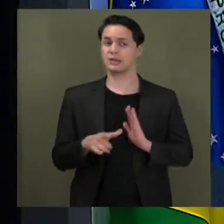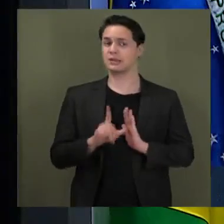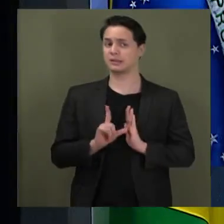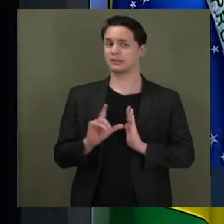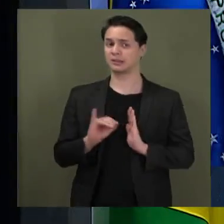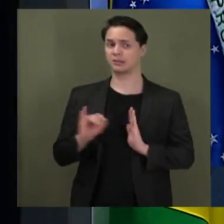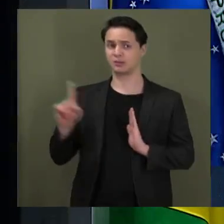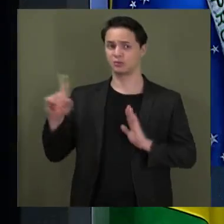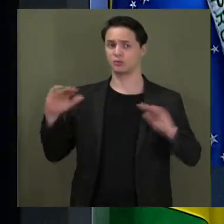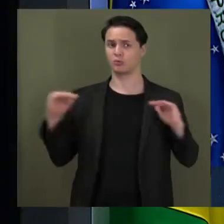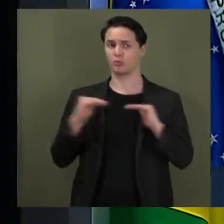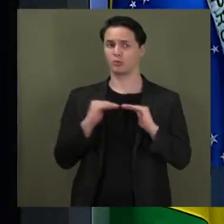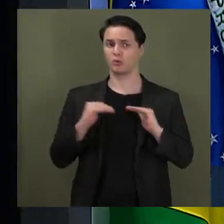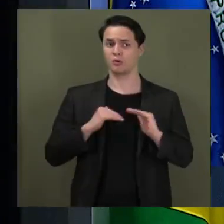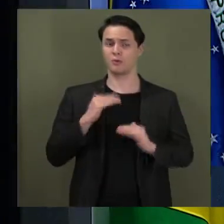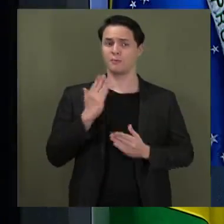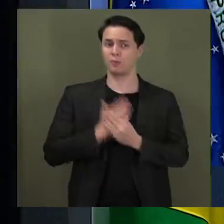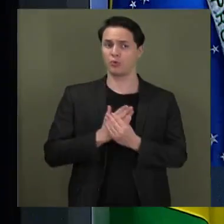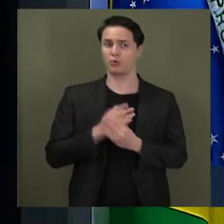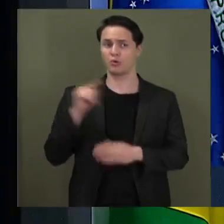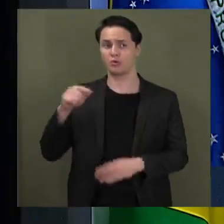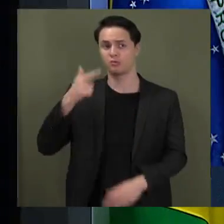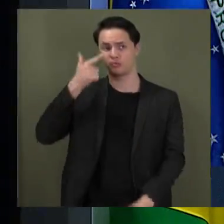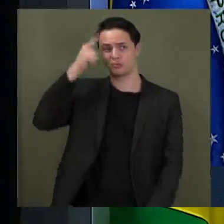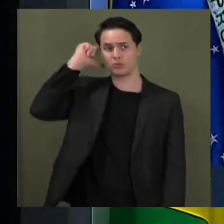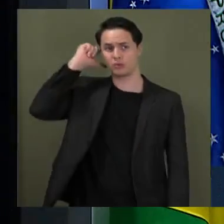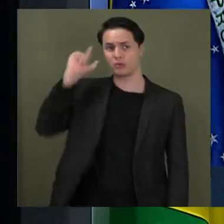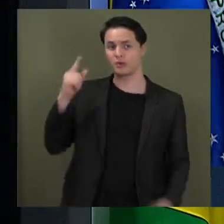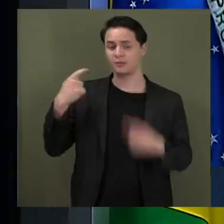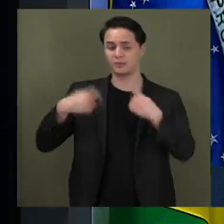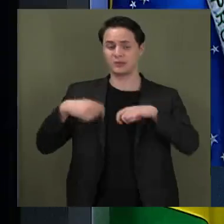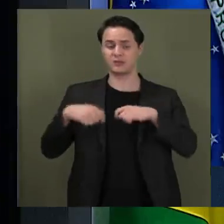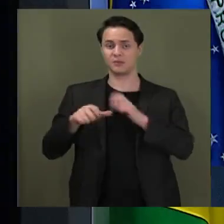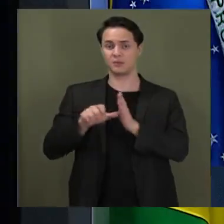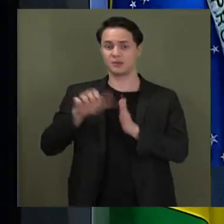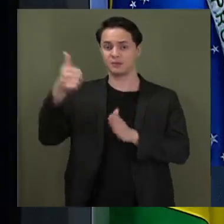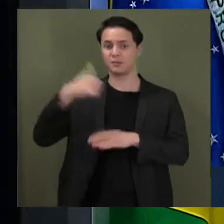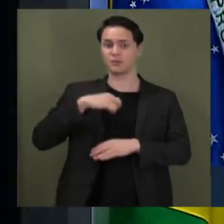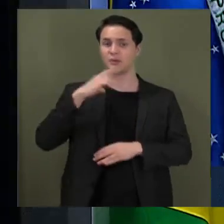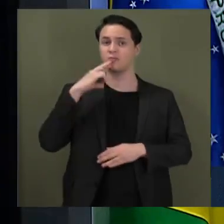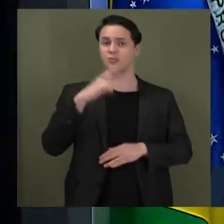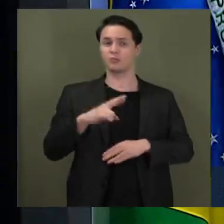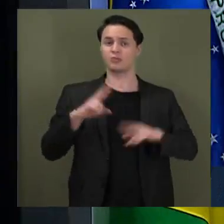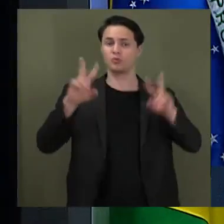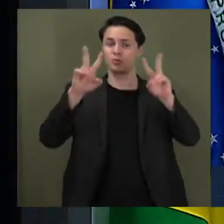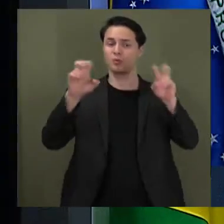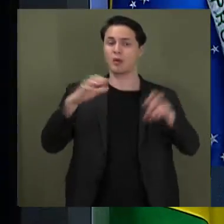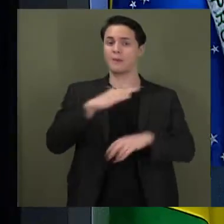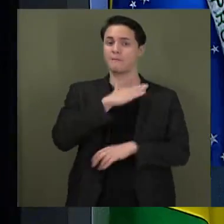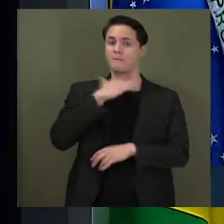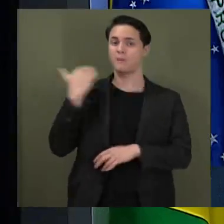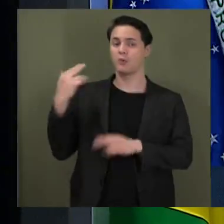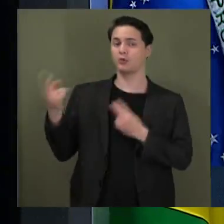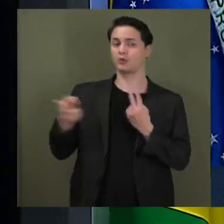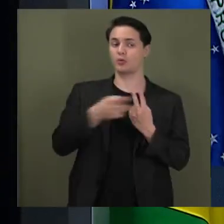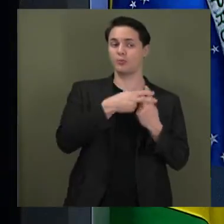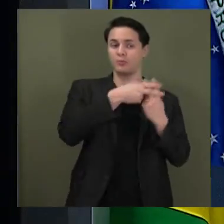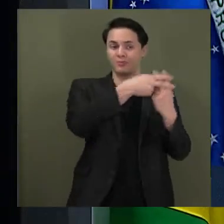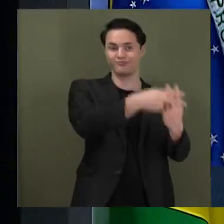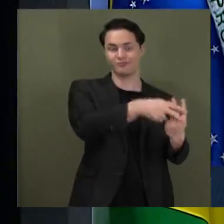de coerência processual, o ministro Alexandre deveria primeiro responder sobre a morte do preso